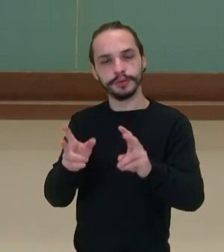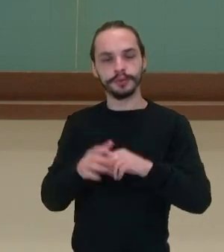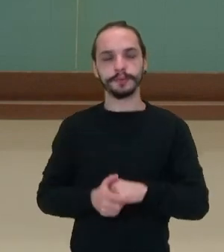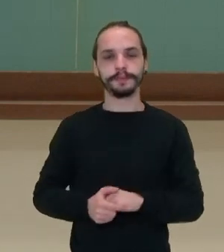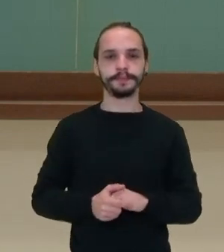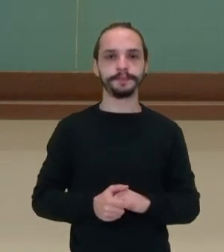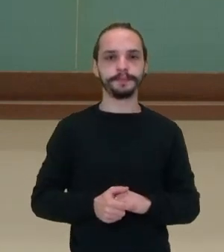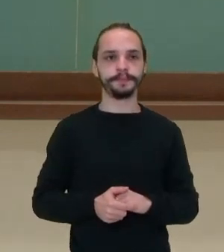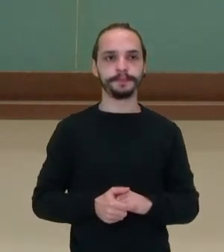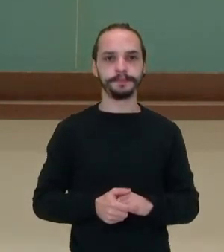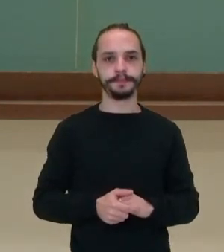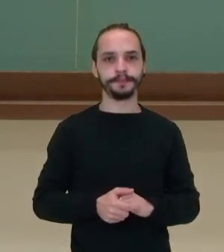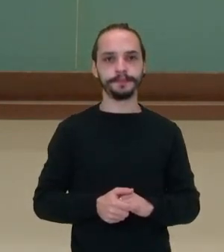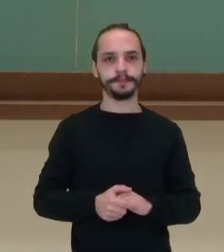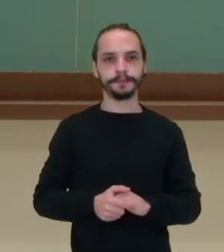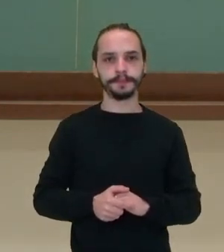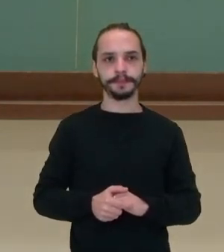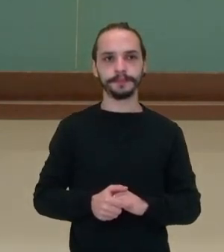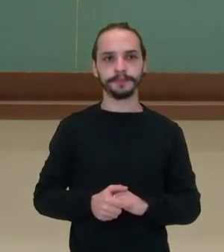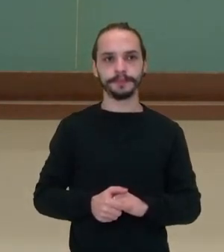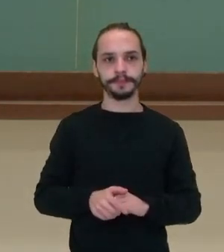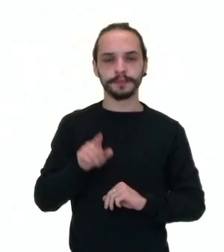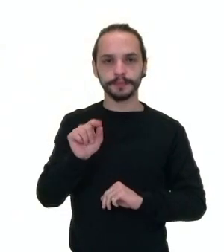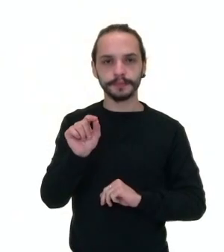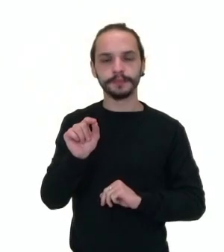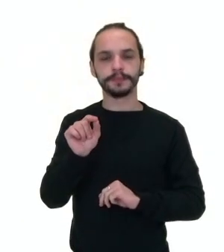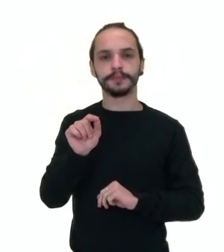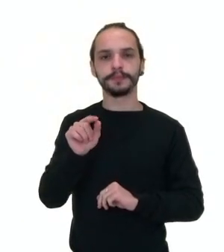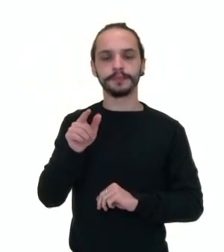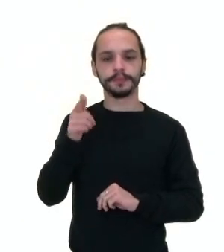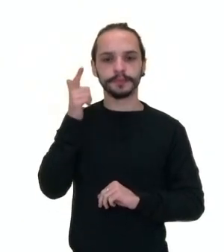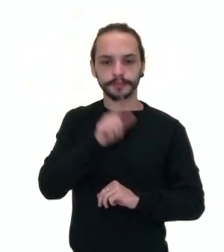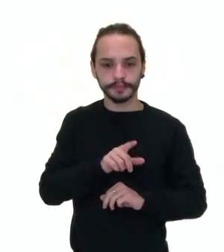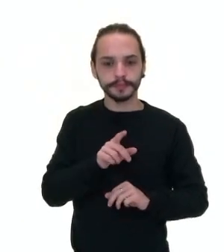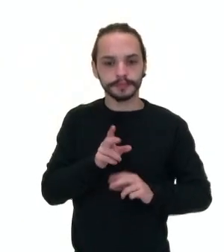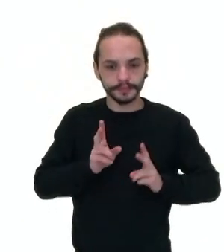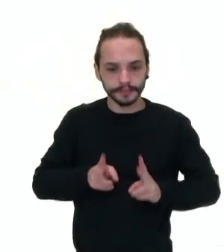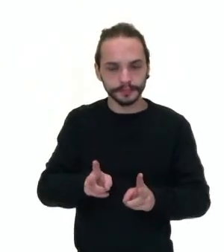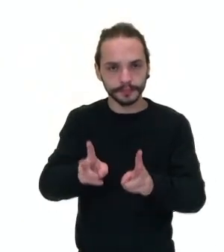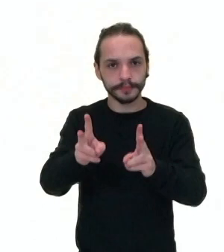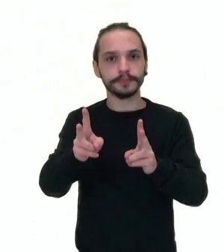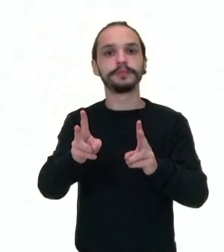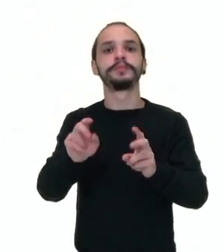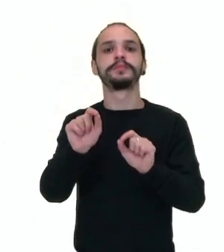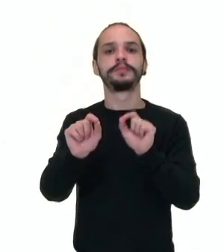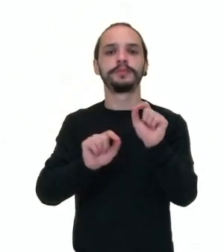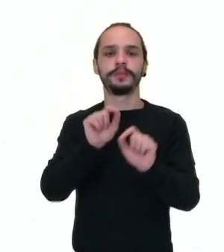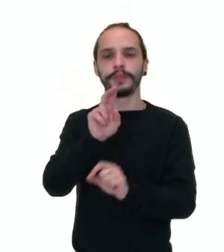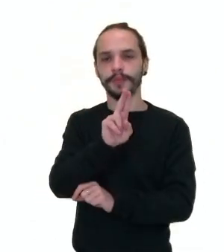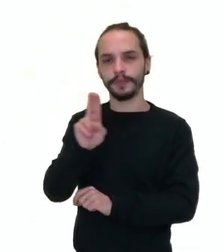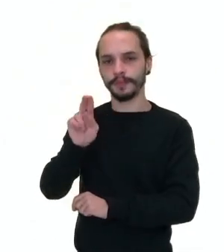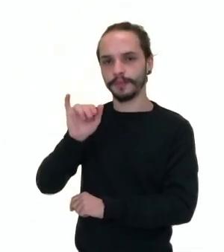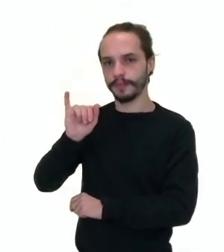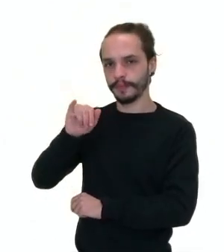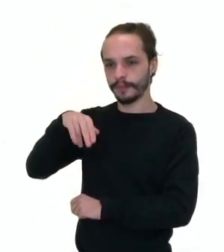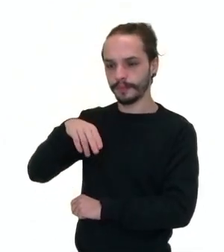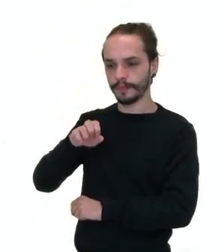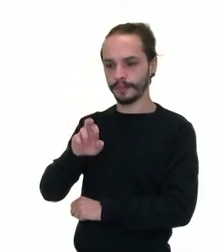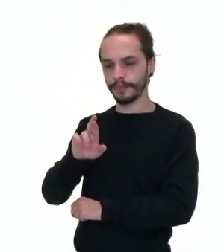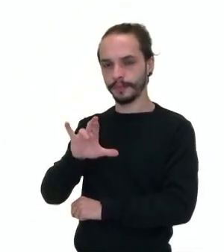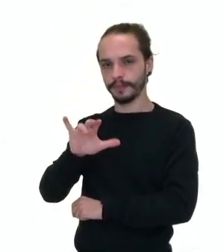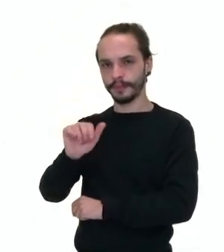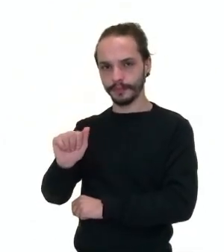Ok? Essa tendência de manter esse estado de movimento, nós chamamos de inércia. Né?